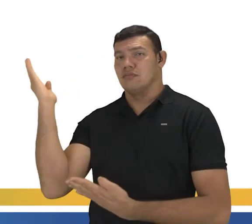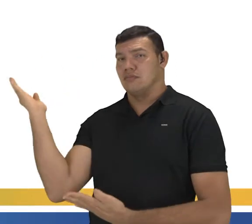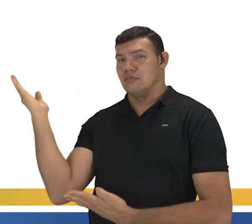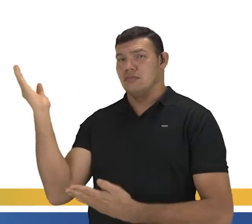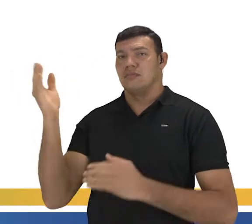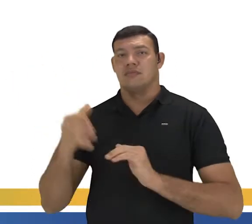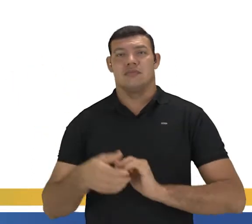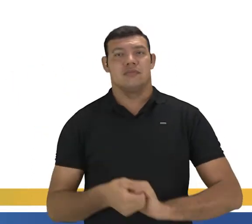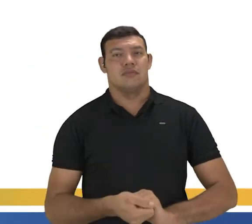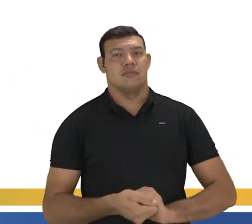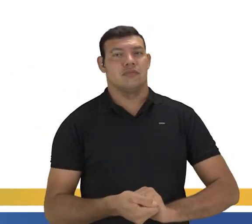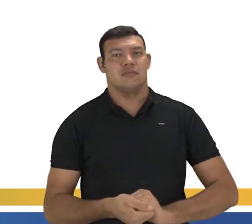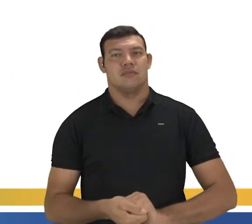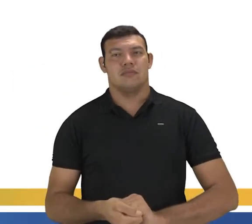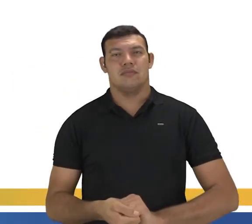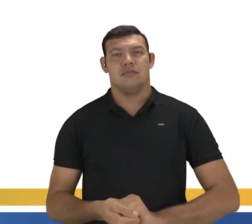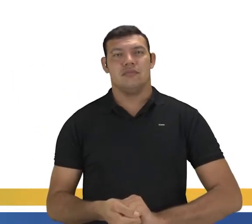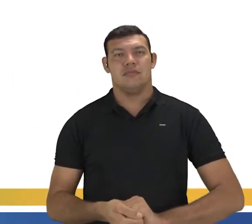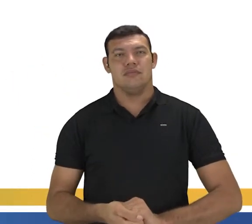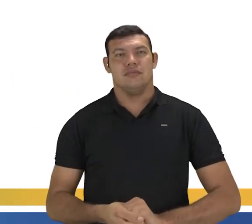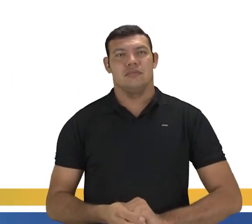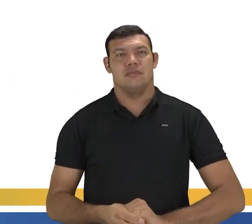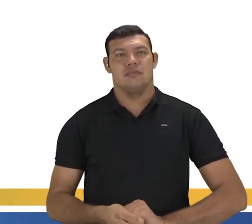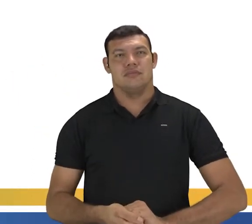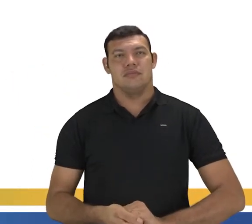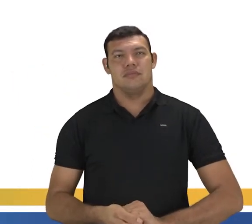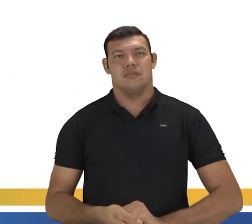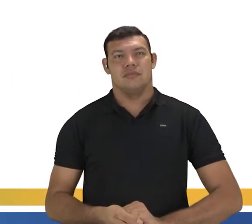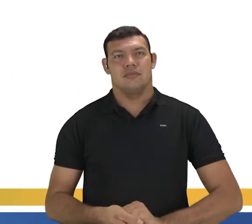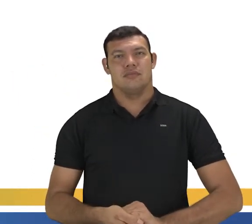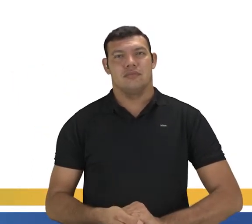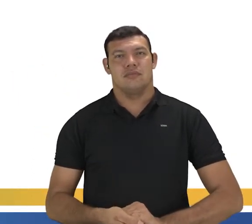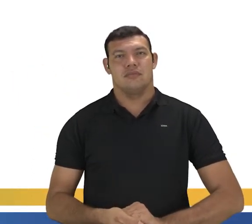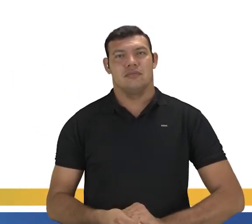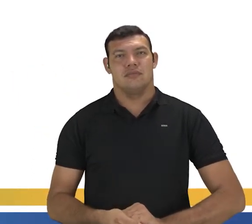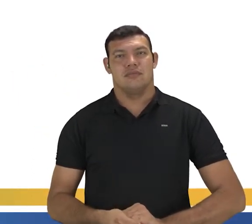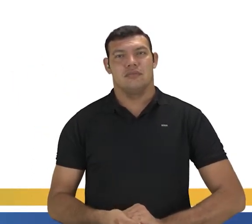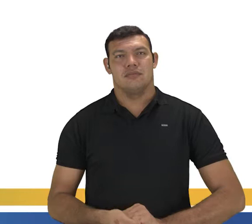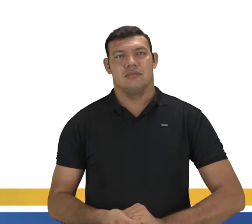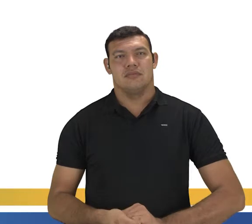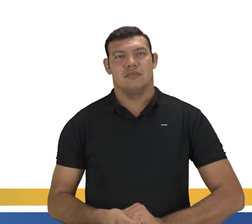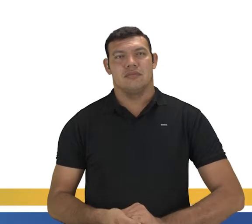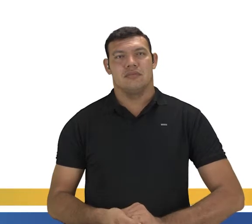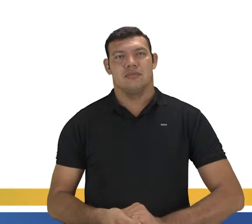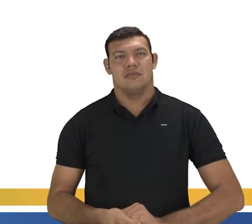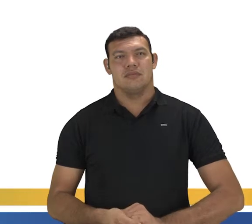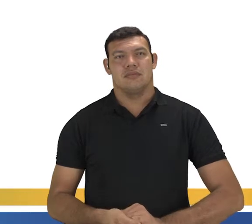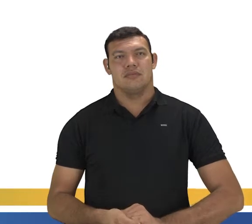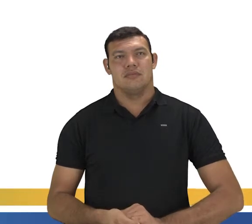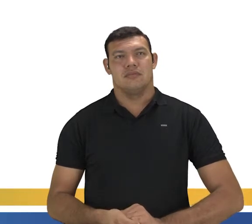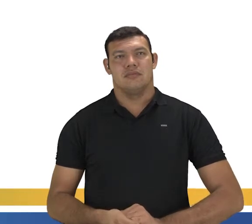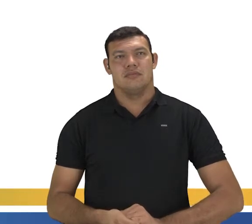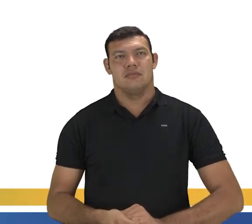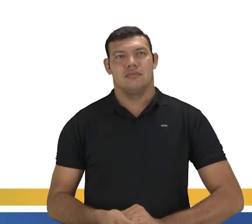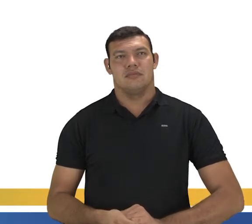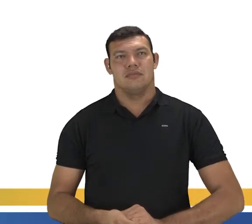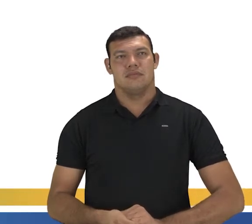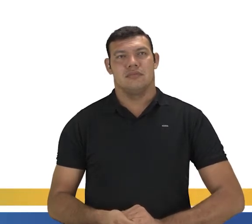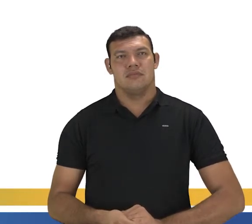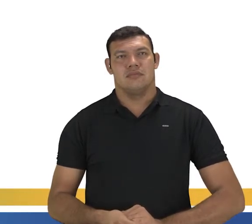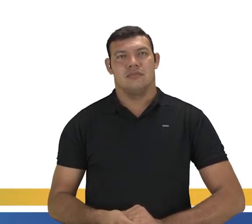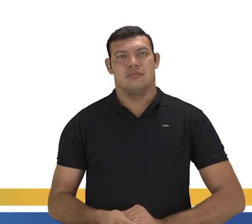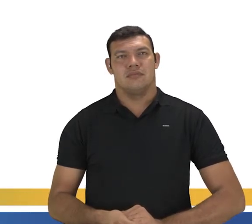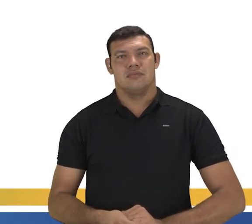red chili red hot red e red e red i have read your